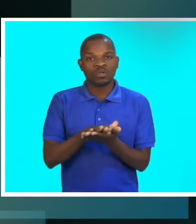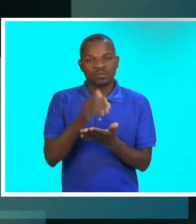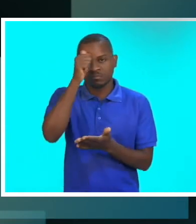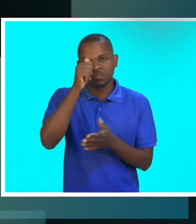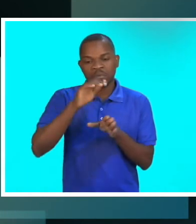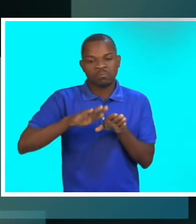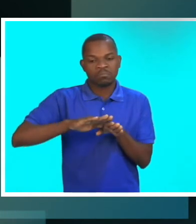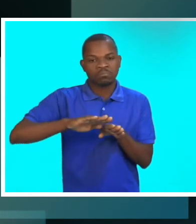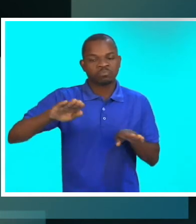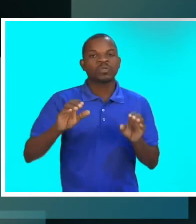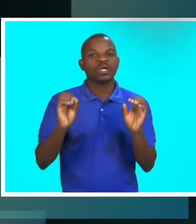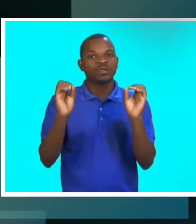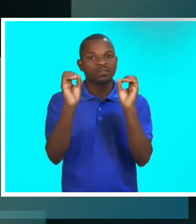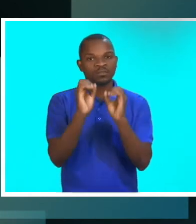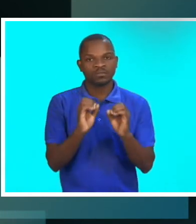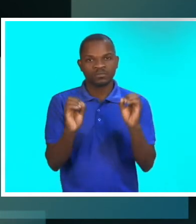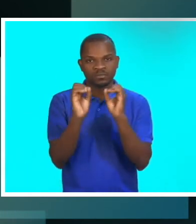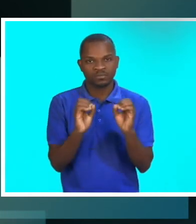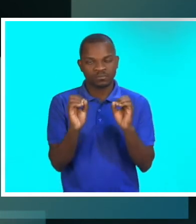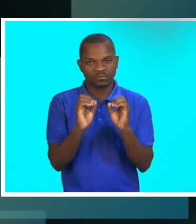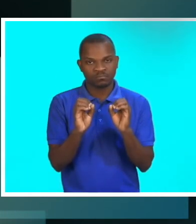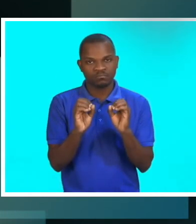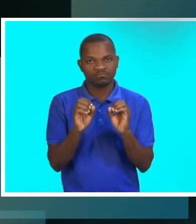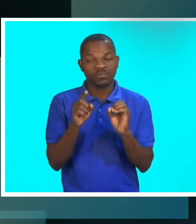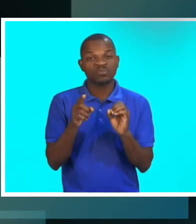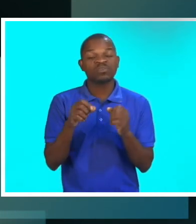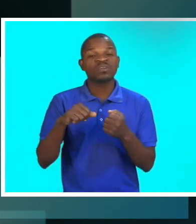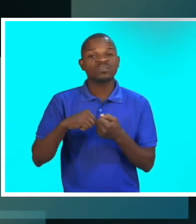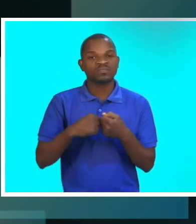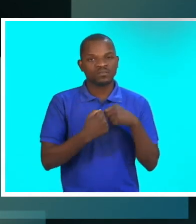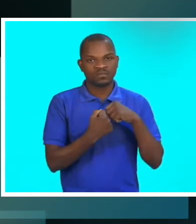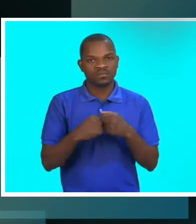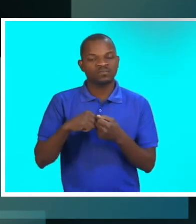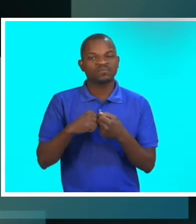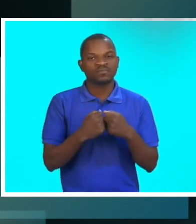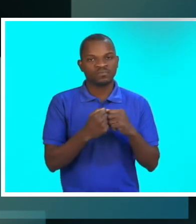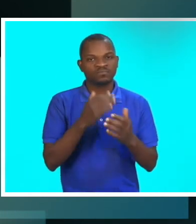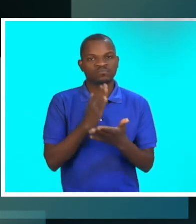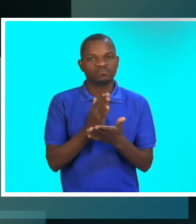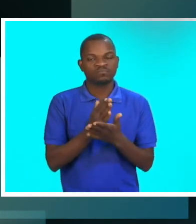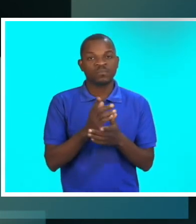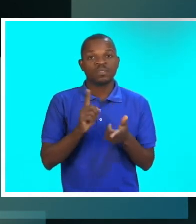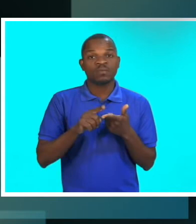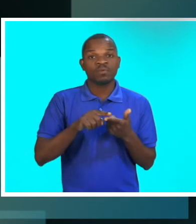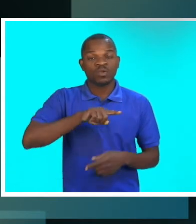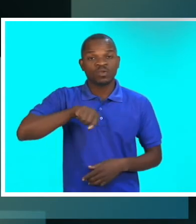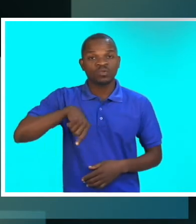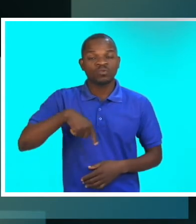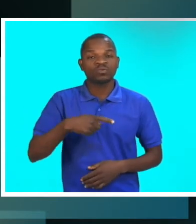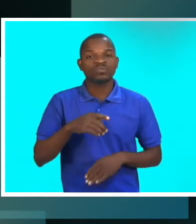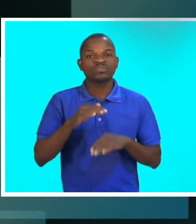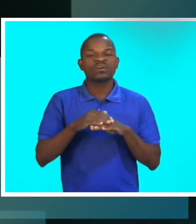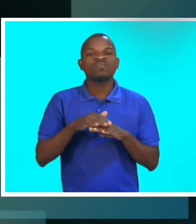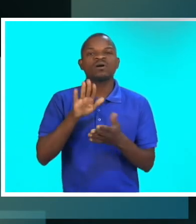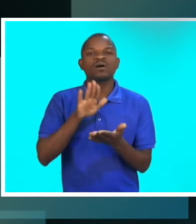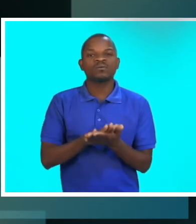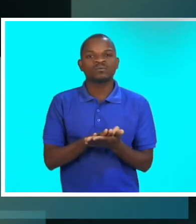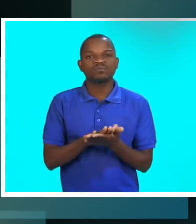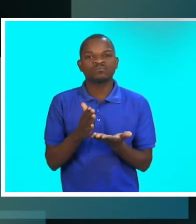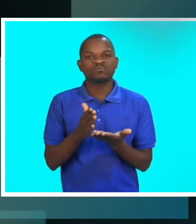As trampas? Assim, as lampas. Exato. Esse é um desafio? é um desafio. E nós estávamos